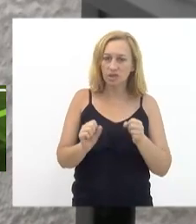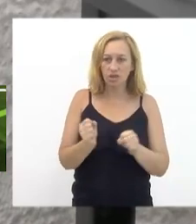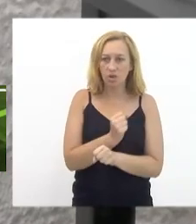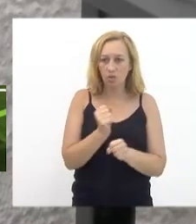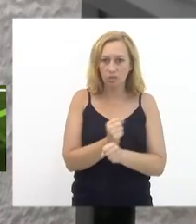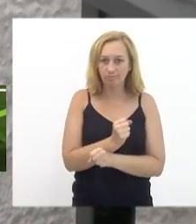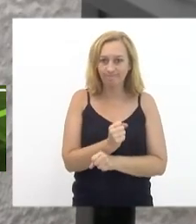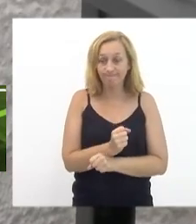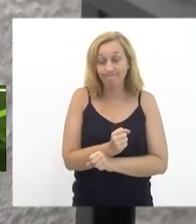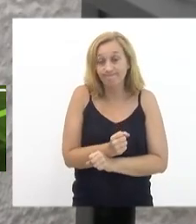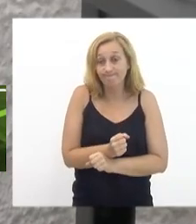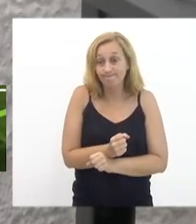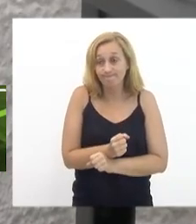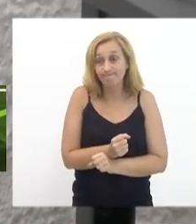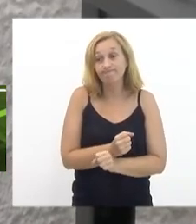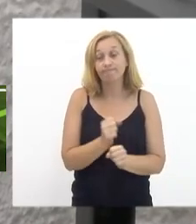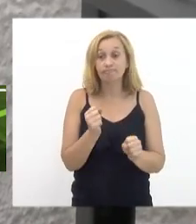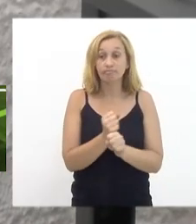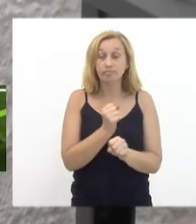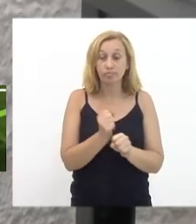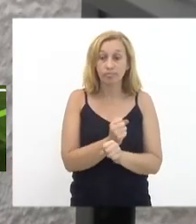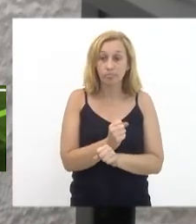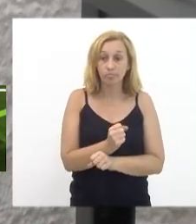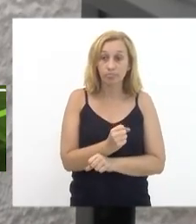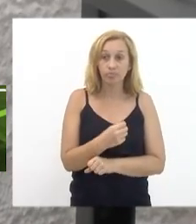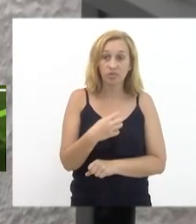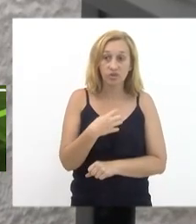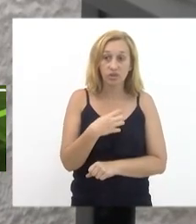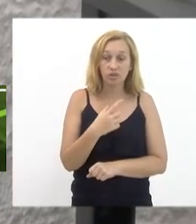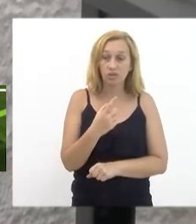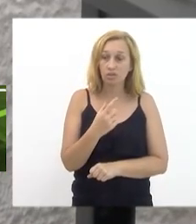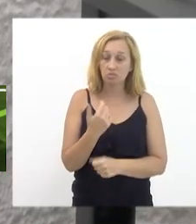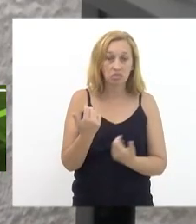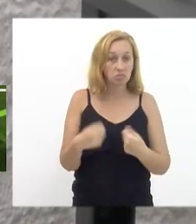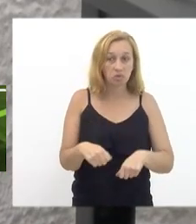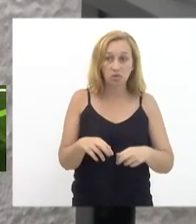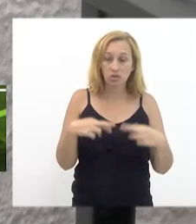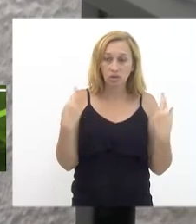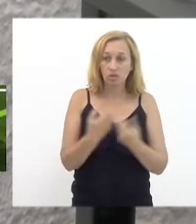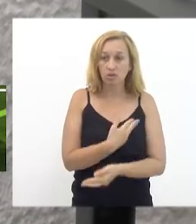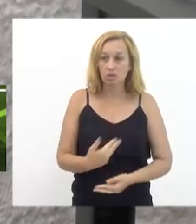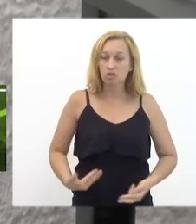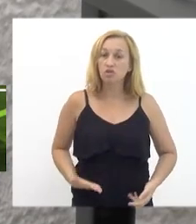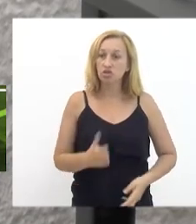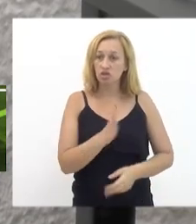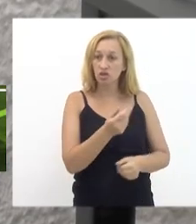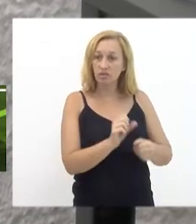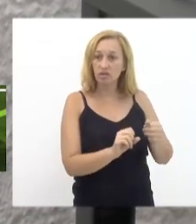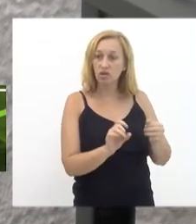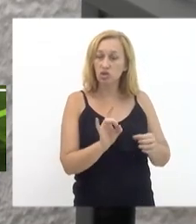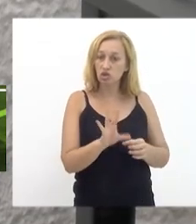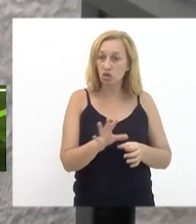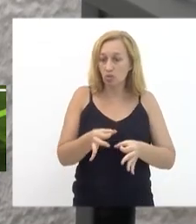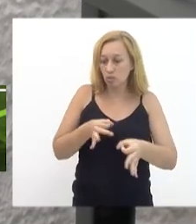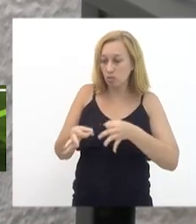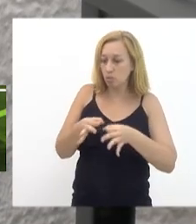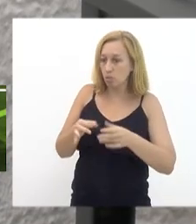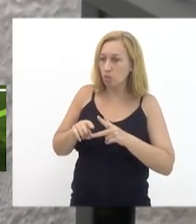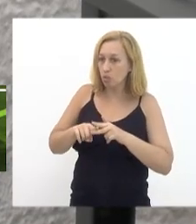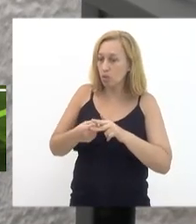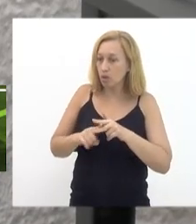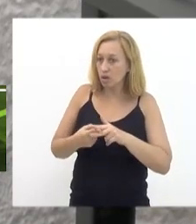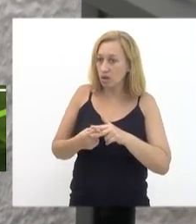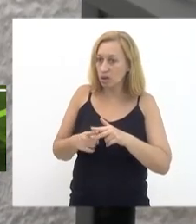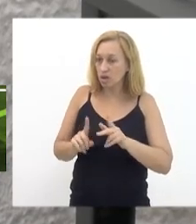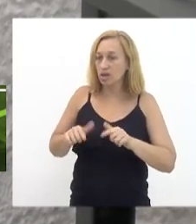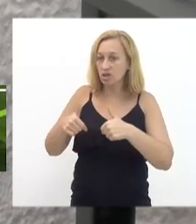obra e essa obra não necessita de audiência pública que ela já foi feito é só realinhar e botar no mercado e eu